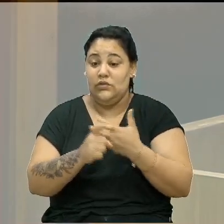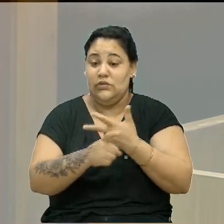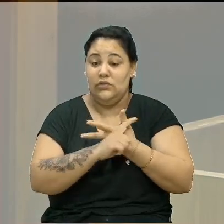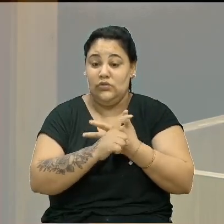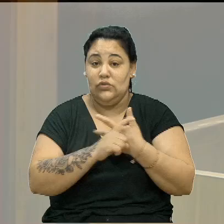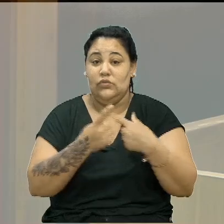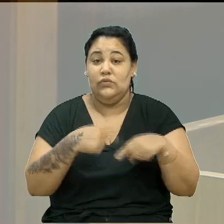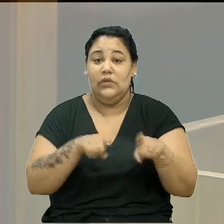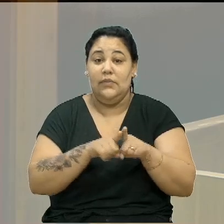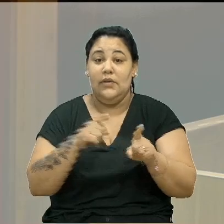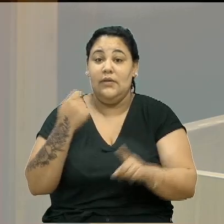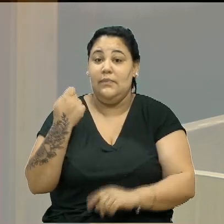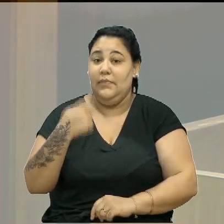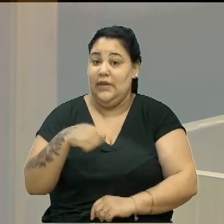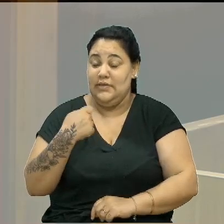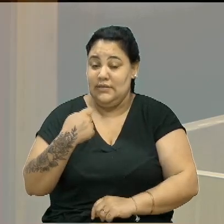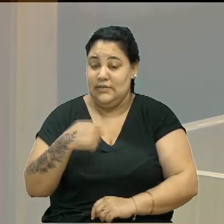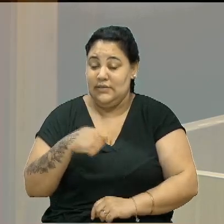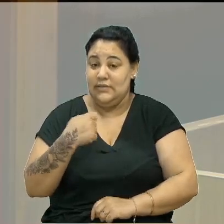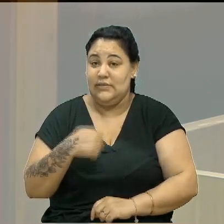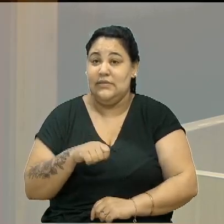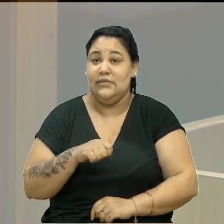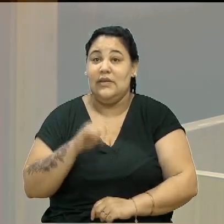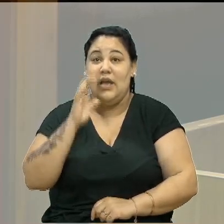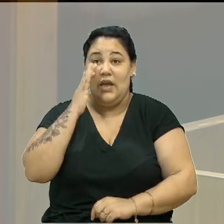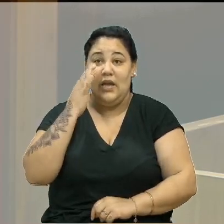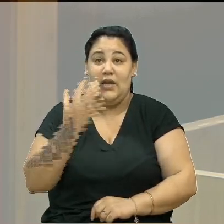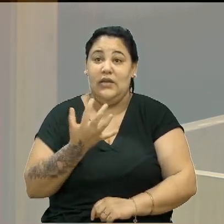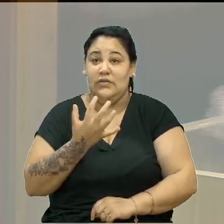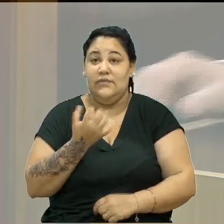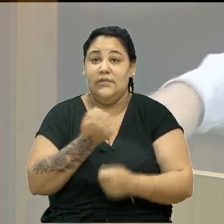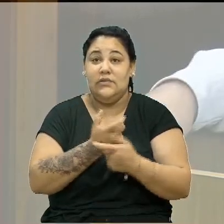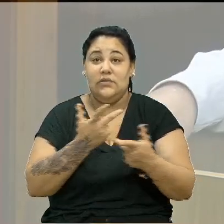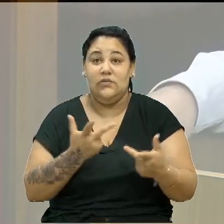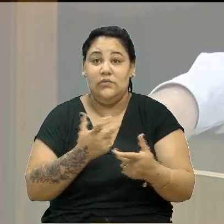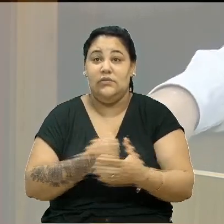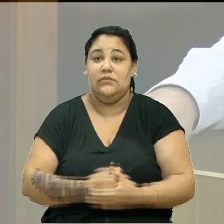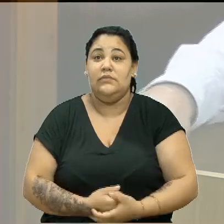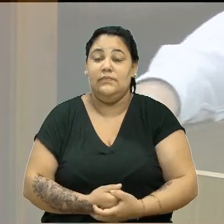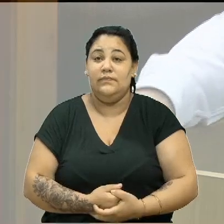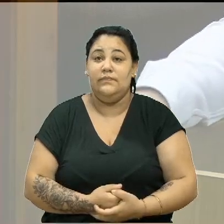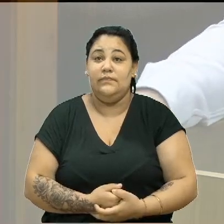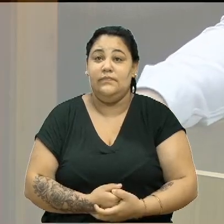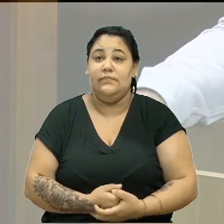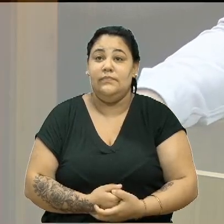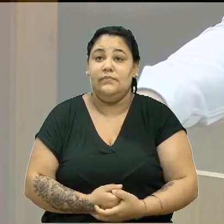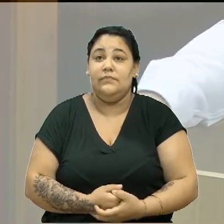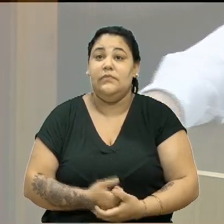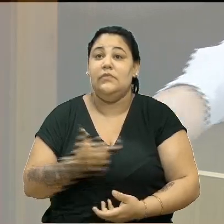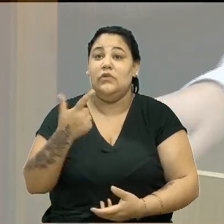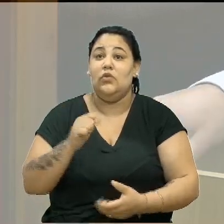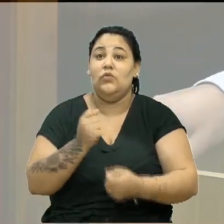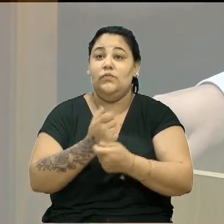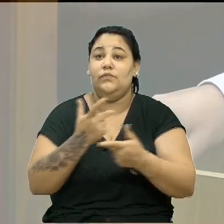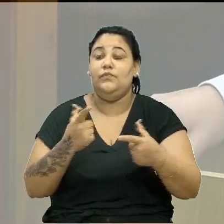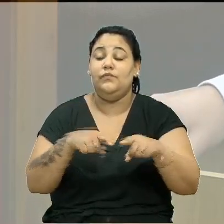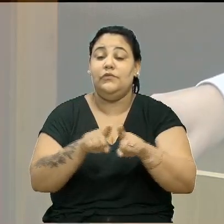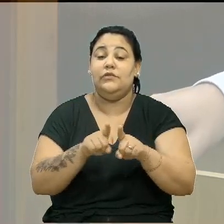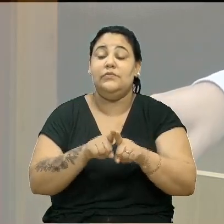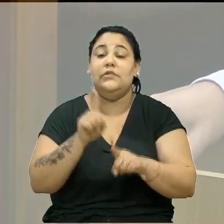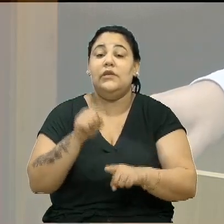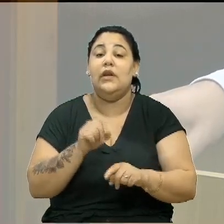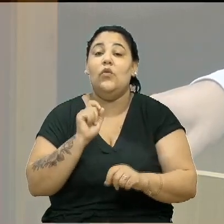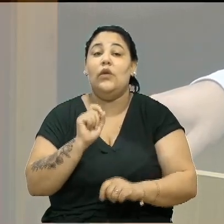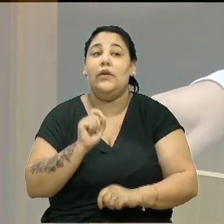Executivo precisa resolver a situação. E uma outra questão, que é a